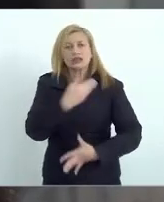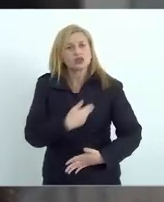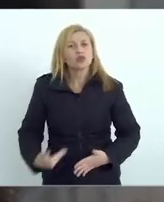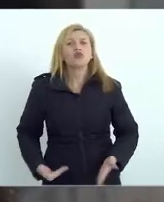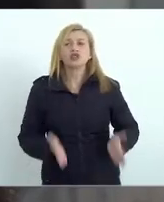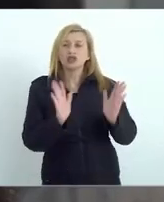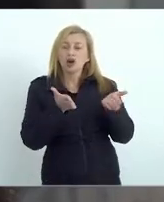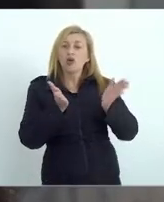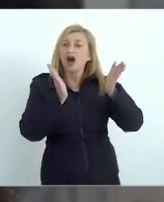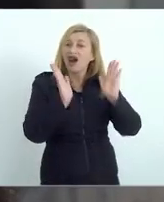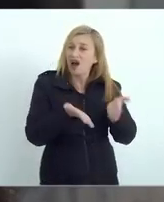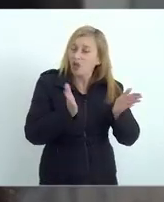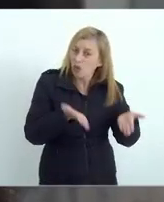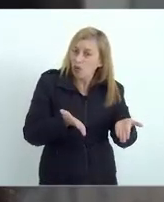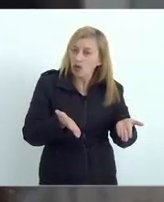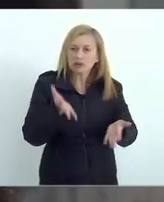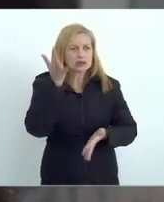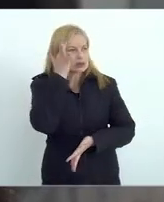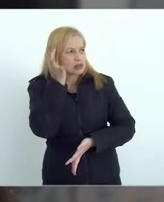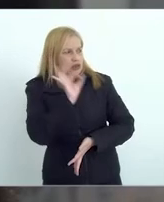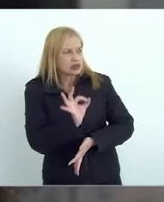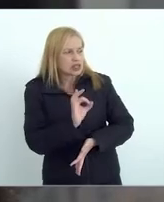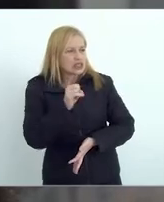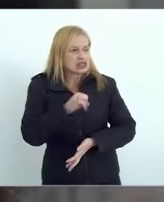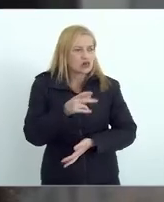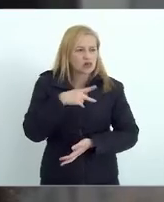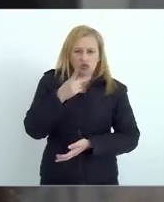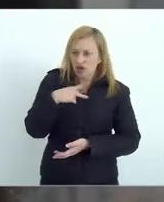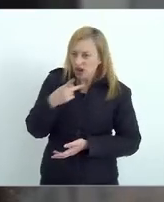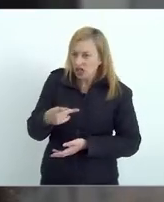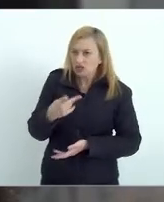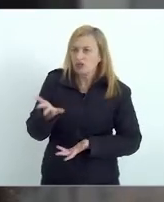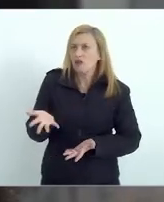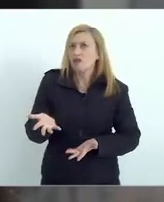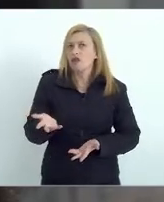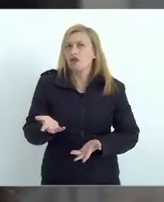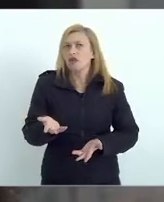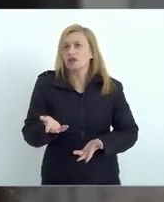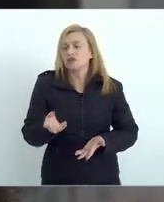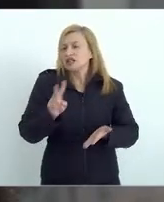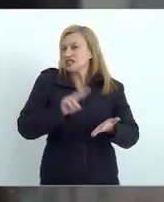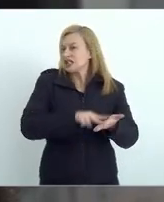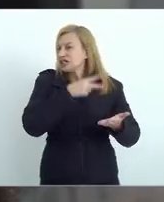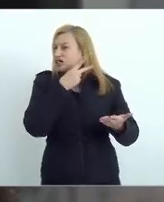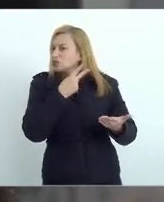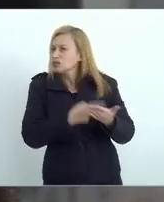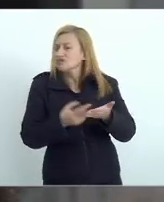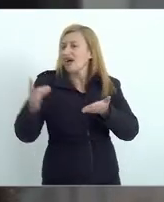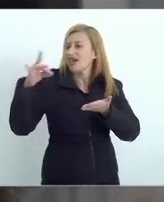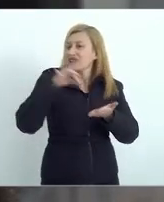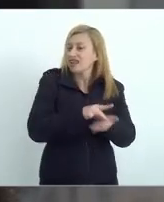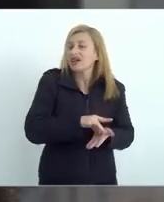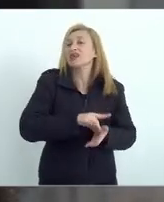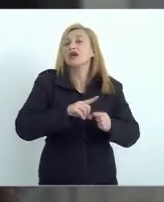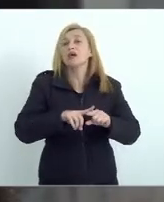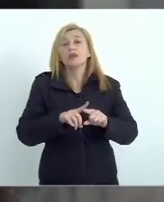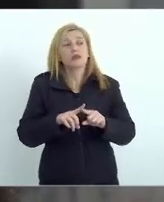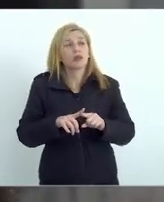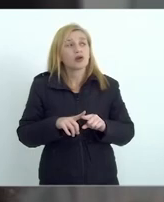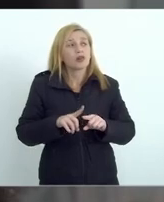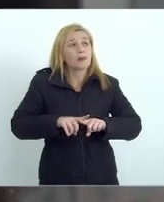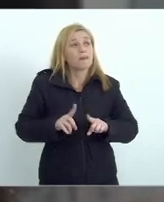governo e agora nem sei se os que eu estou falando vai ser a tradução da da realidade né